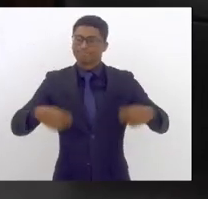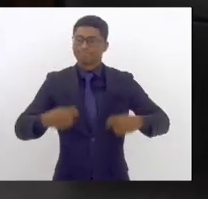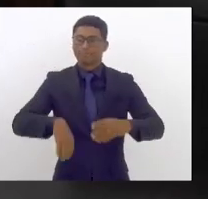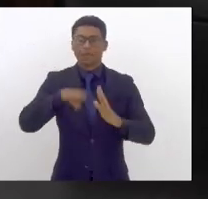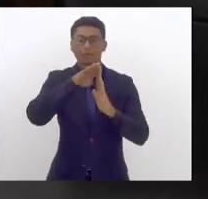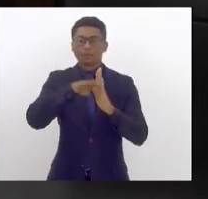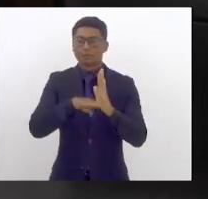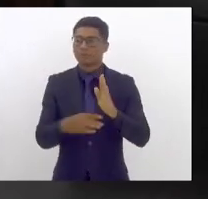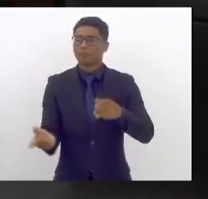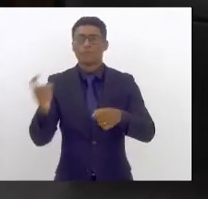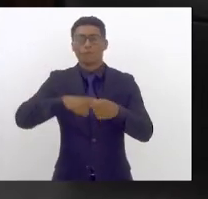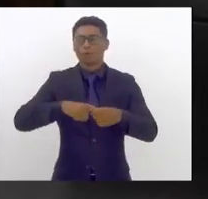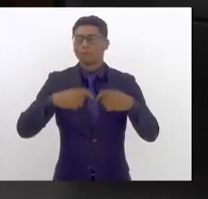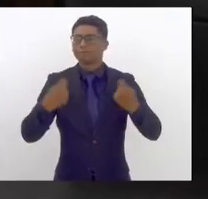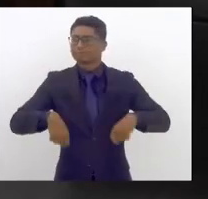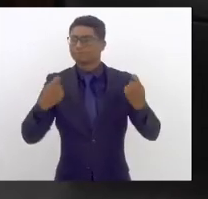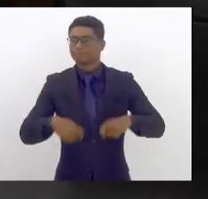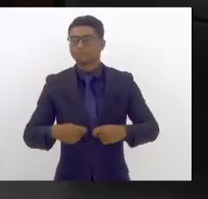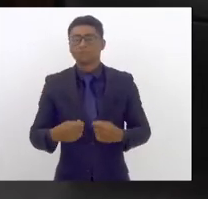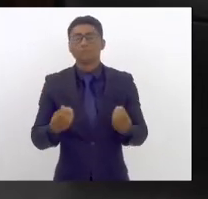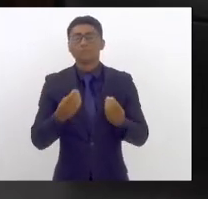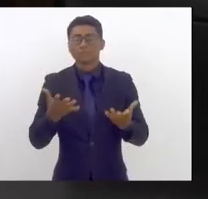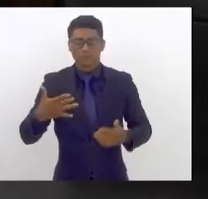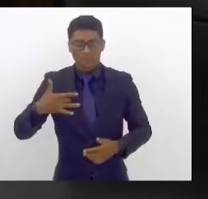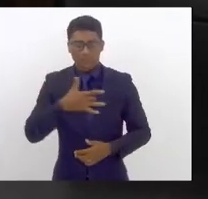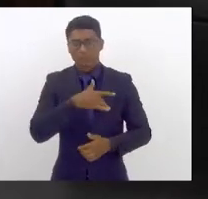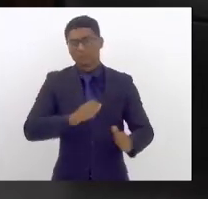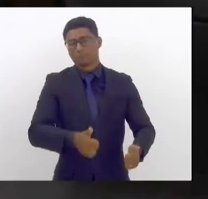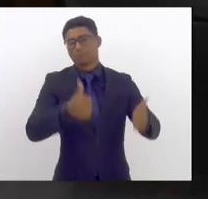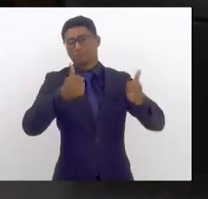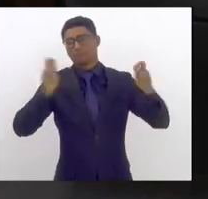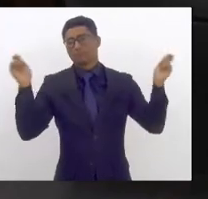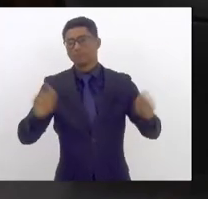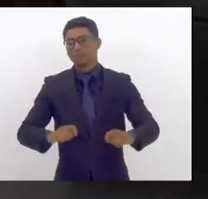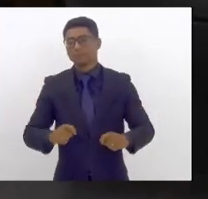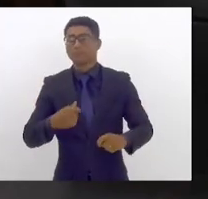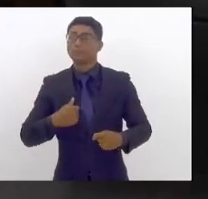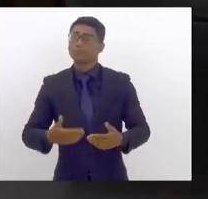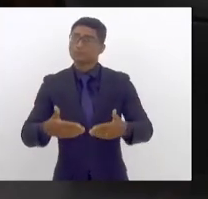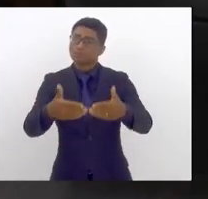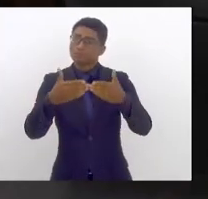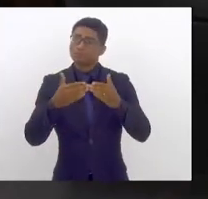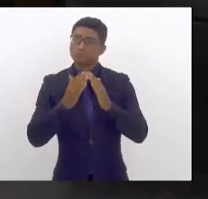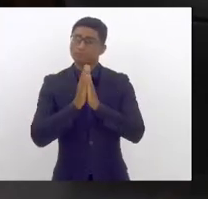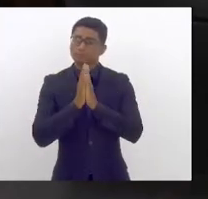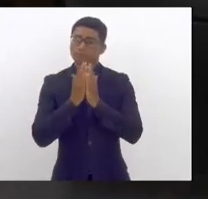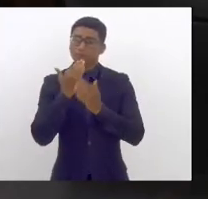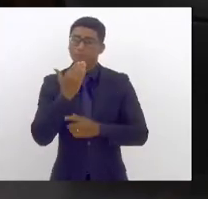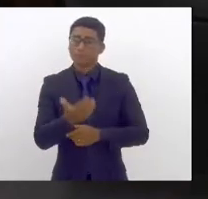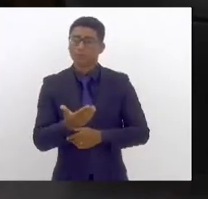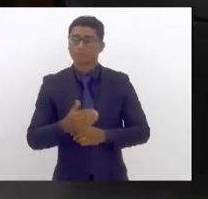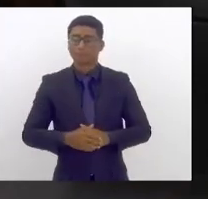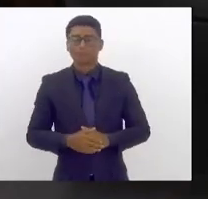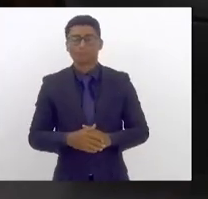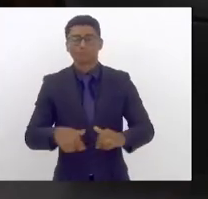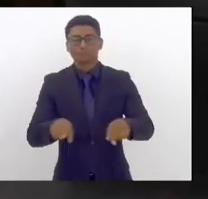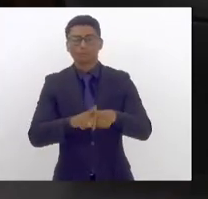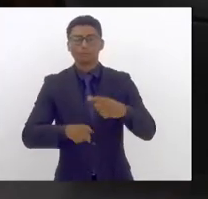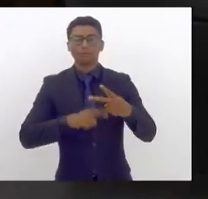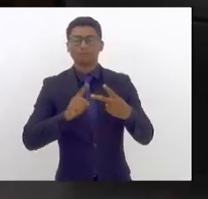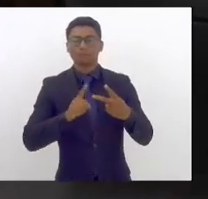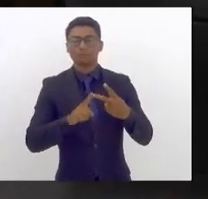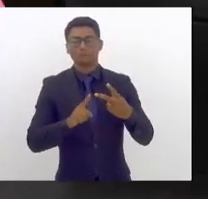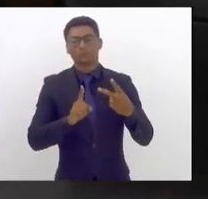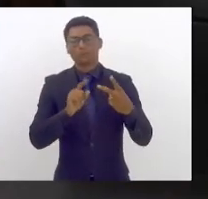programas para prevenção da Saúde da Mulher então eu faço aqui um apelo nesse dia e a Cristão